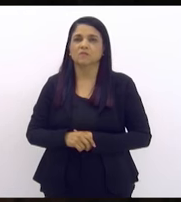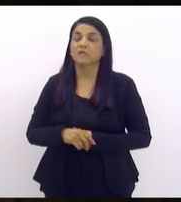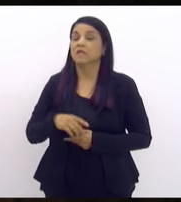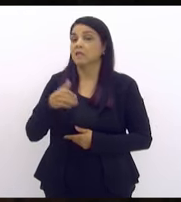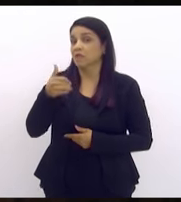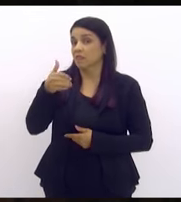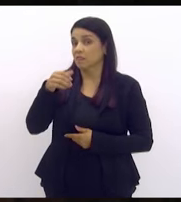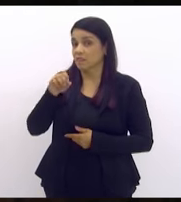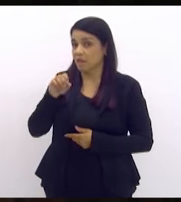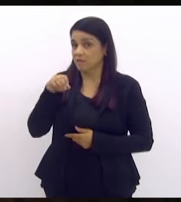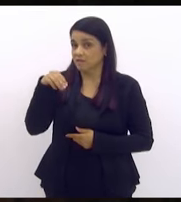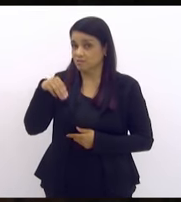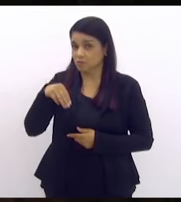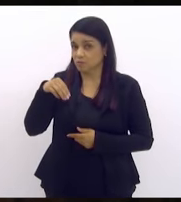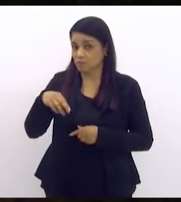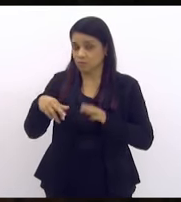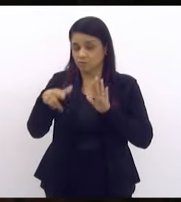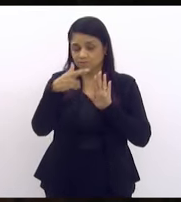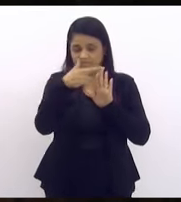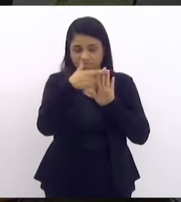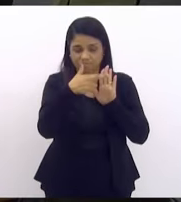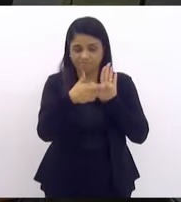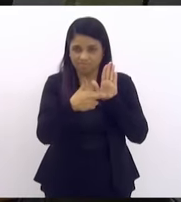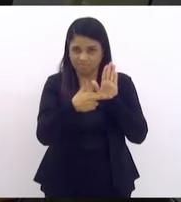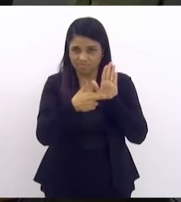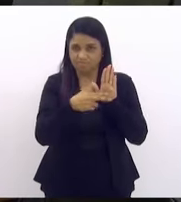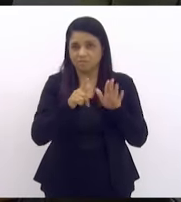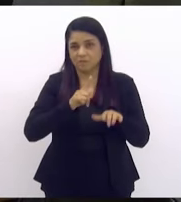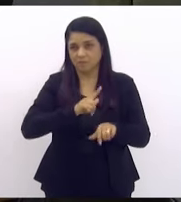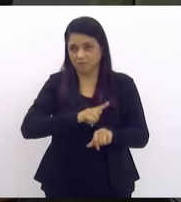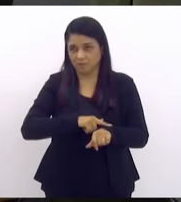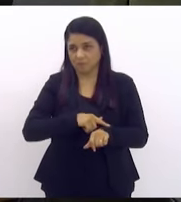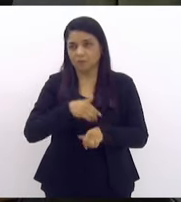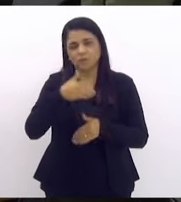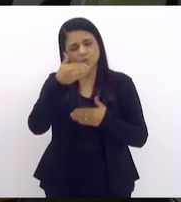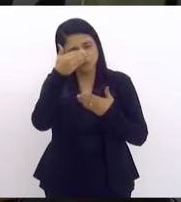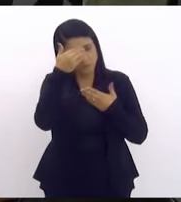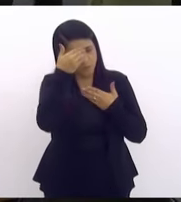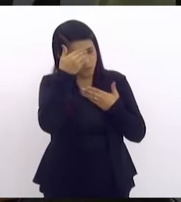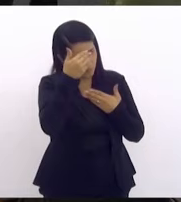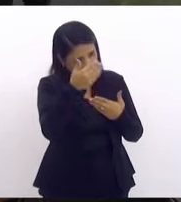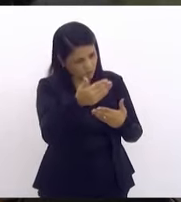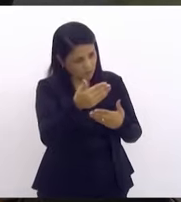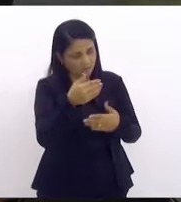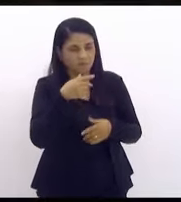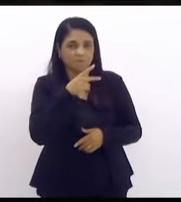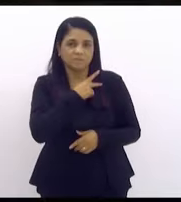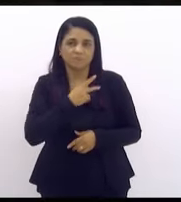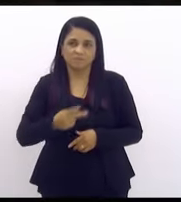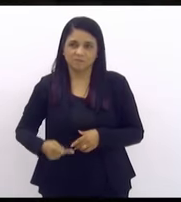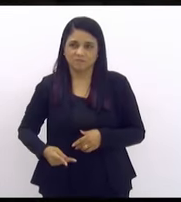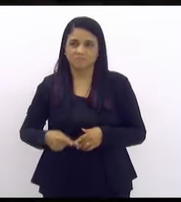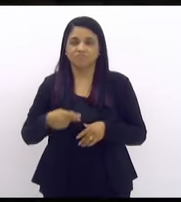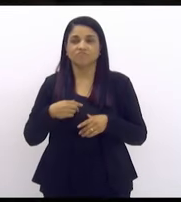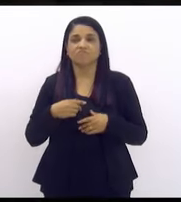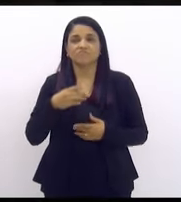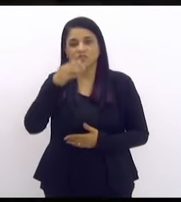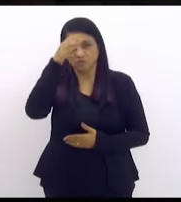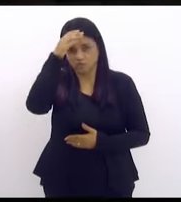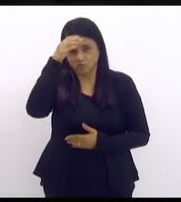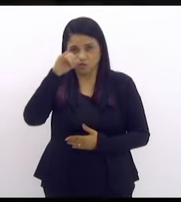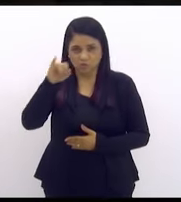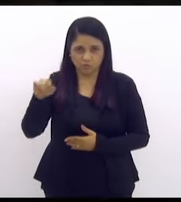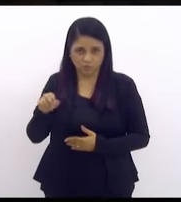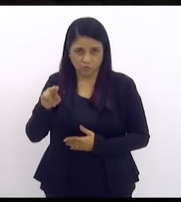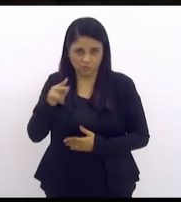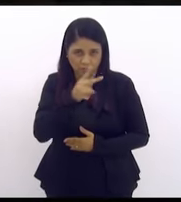10 minutos no tempo regimental. Muito obrigado, presidenta dessa sessão, Tia Ju.